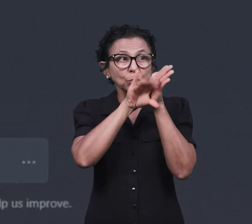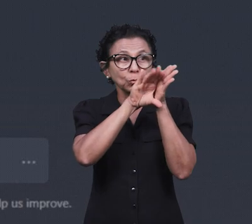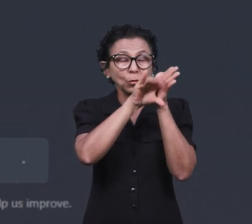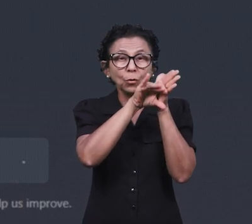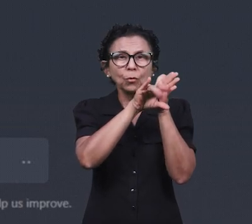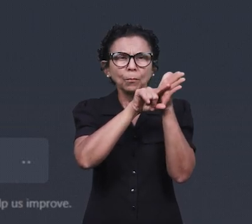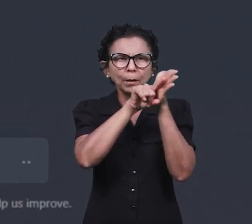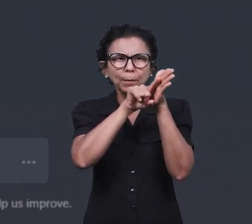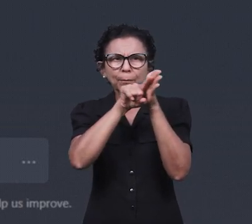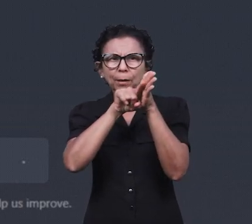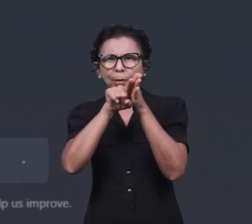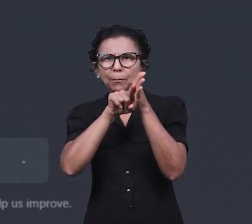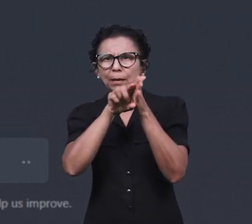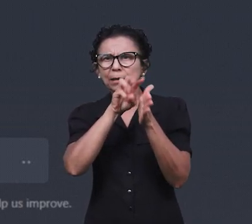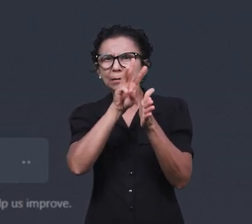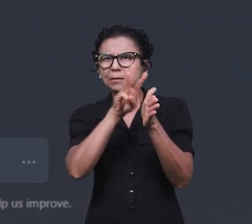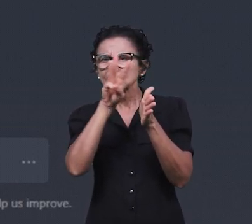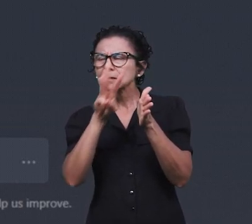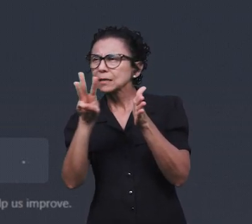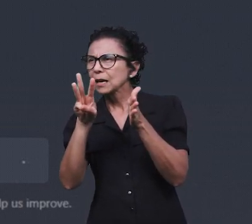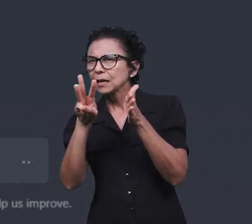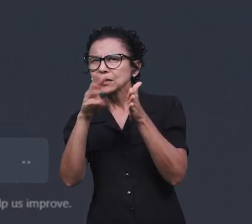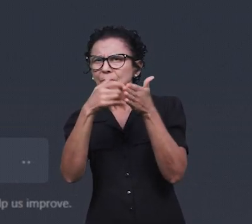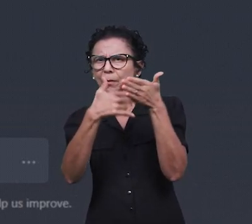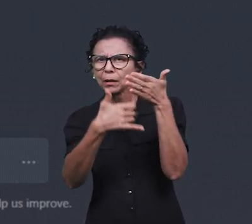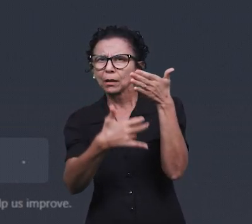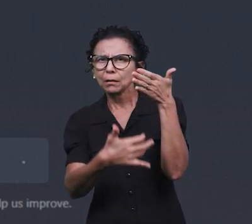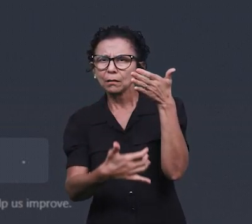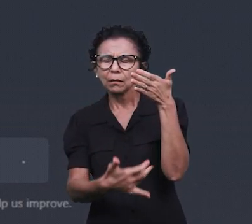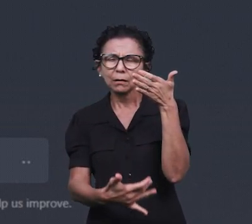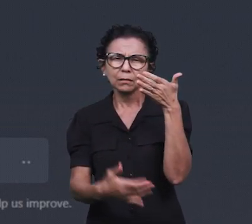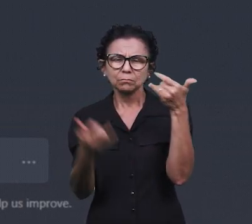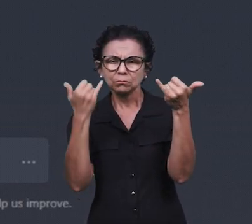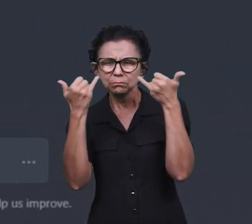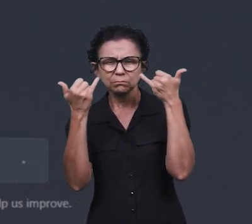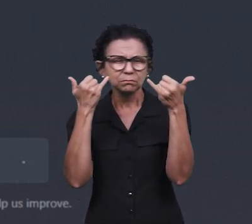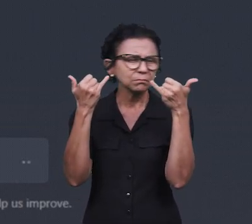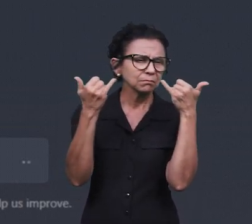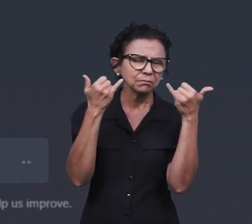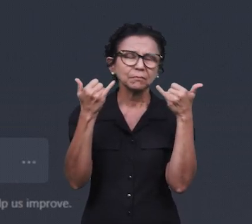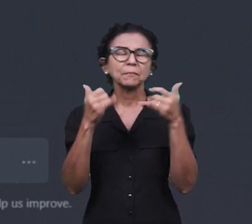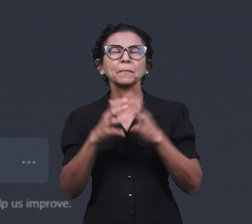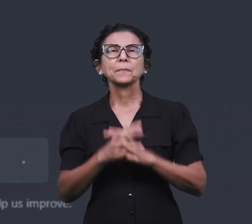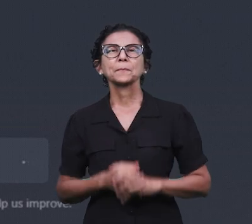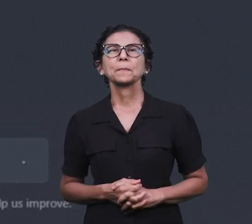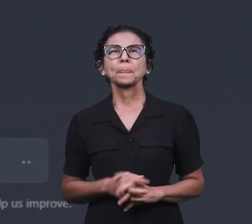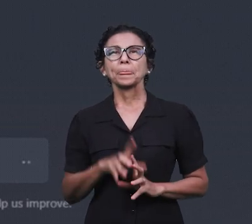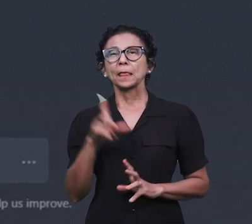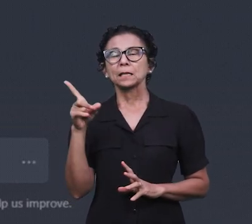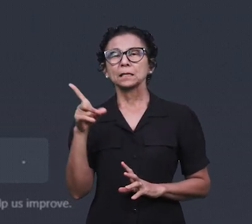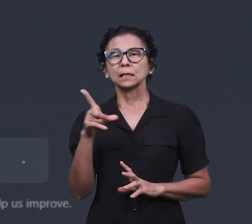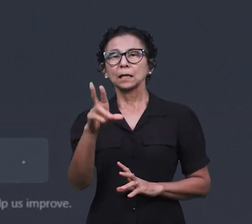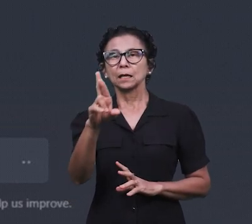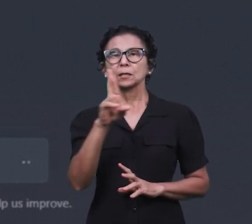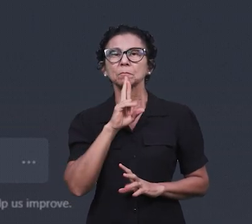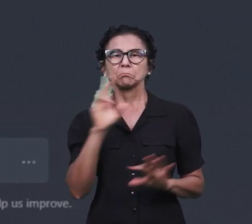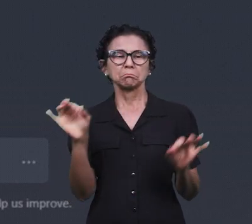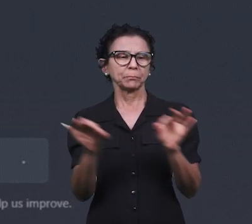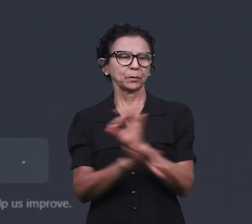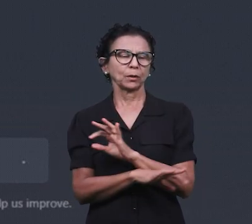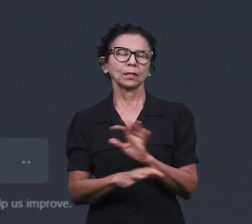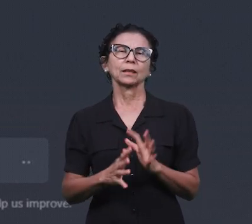busca das informações e tentar filtrar ali. O ChatGPT ele já traz respostas prontas, né?